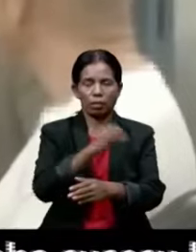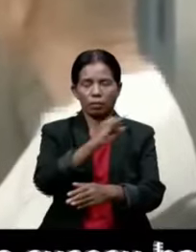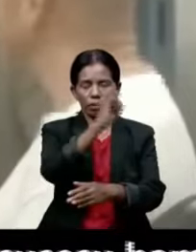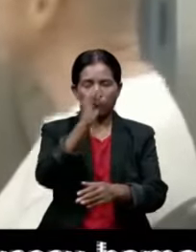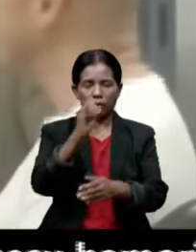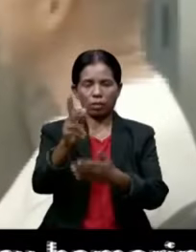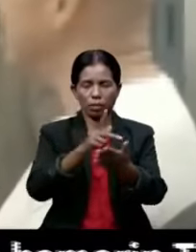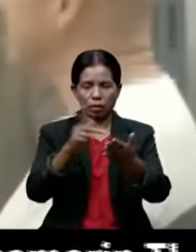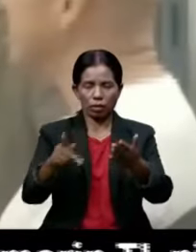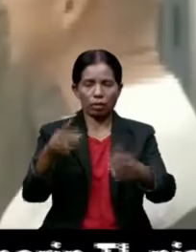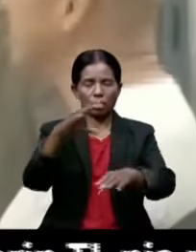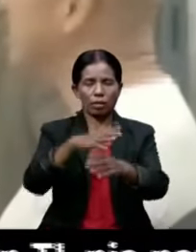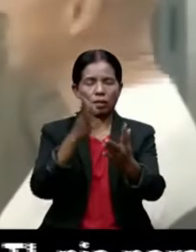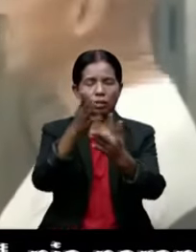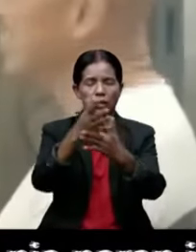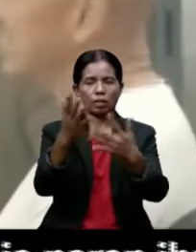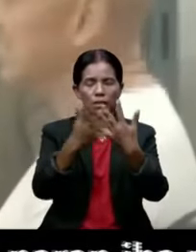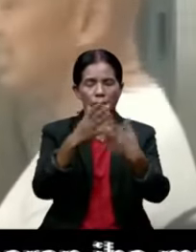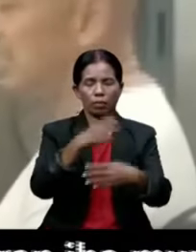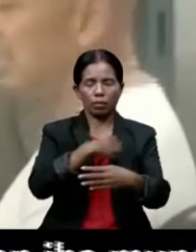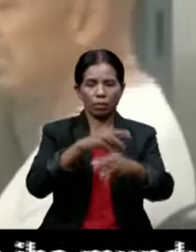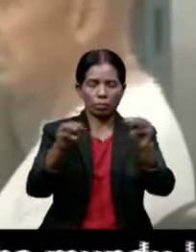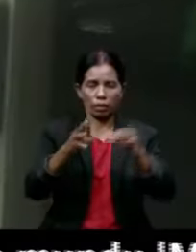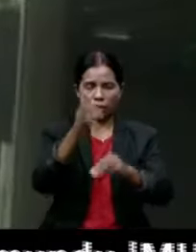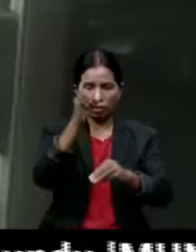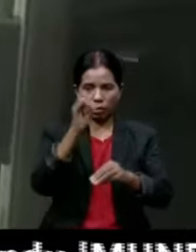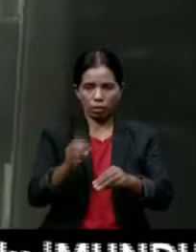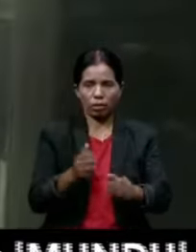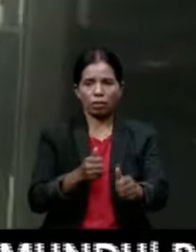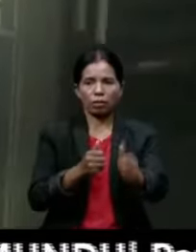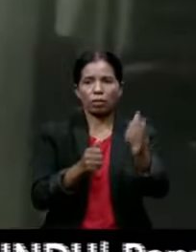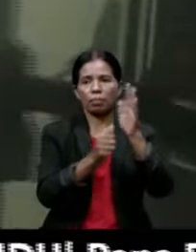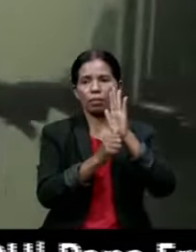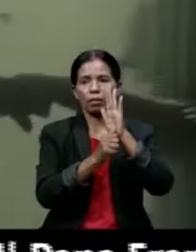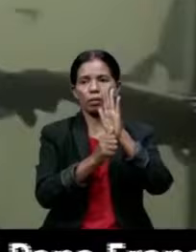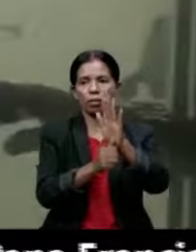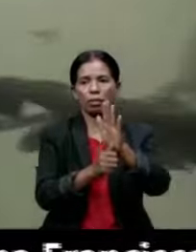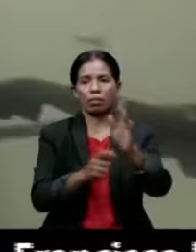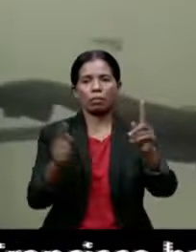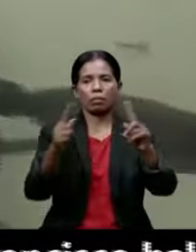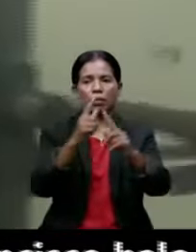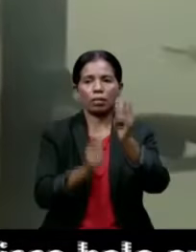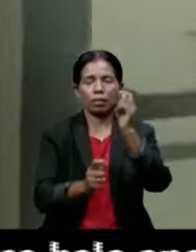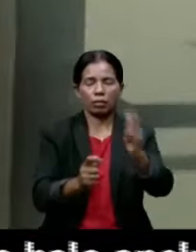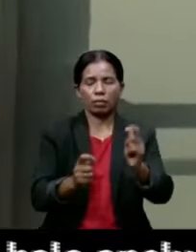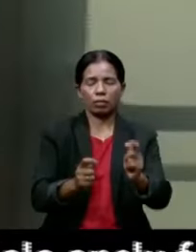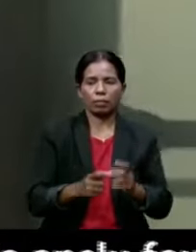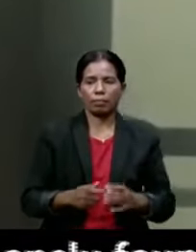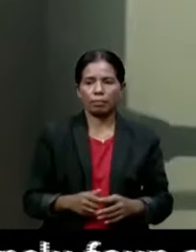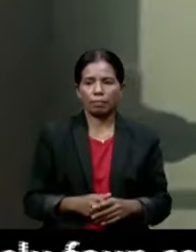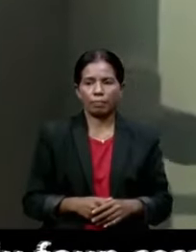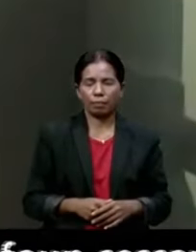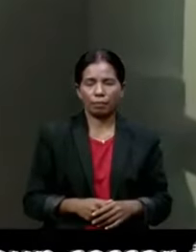Investigação Criminal, o de detém e a cela de Comando Penetele em município Dili, não continua presente Arguido para Tribunal ou de Halo Julgamento.